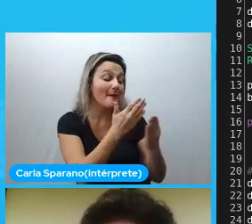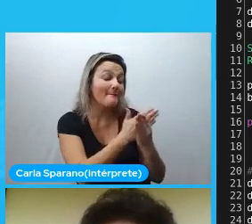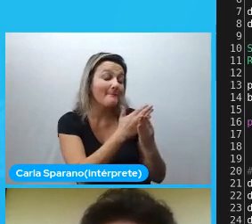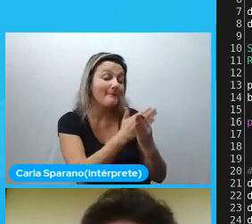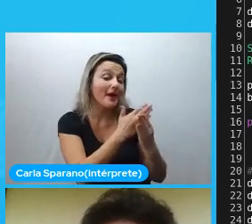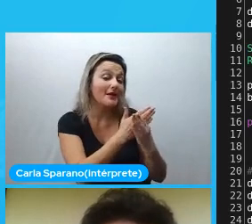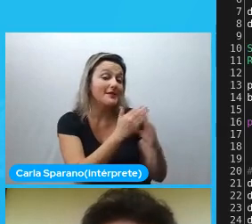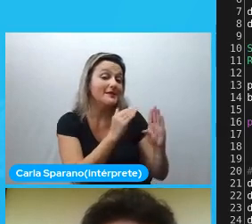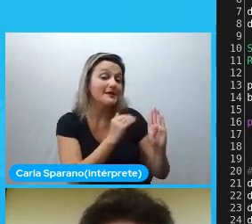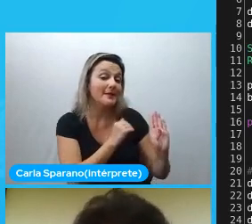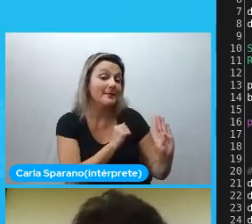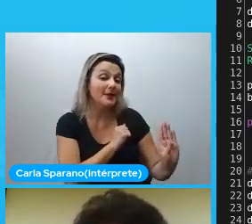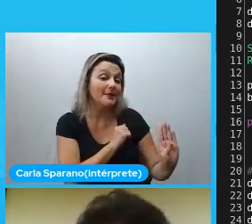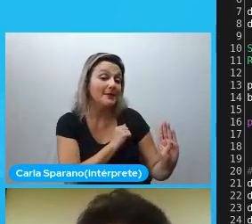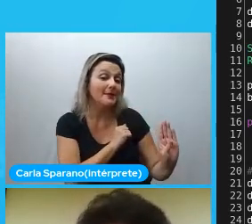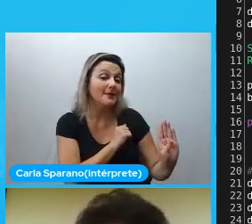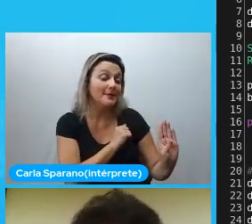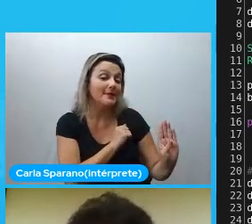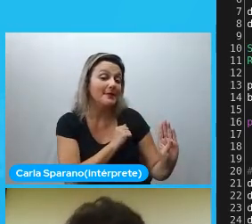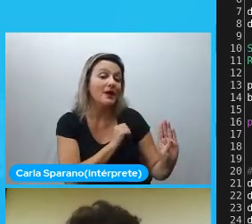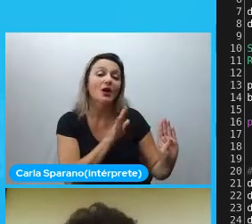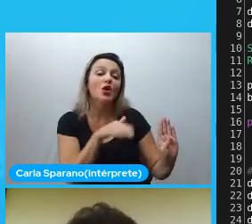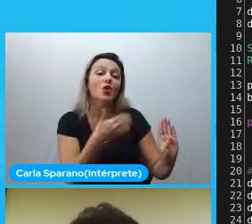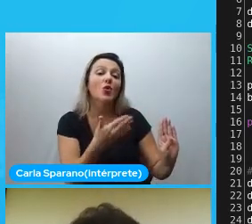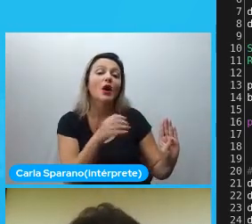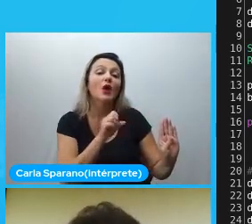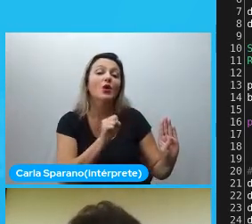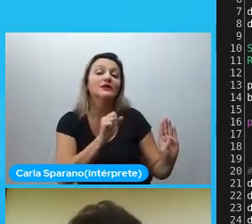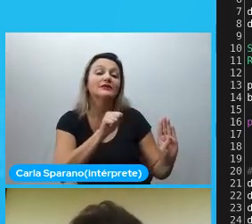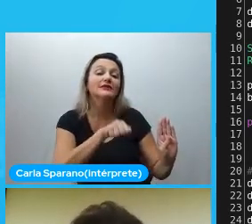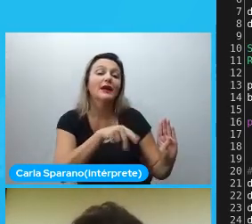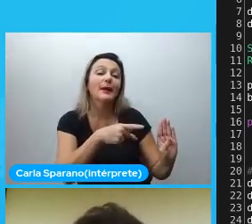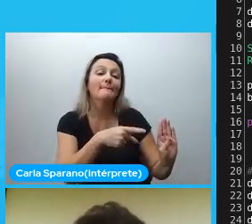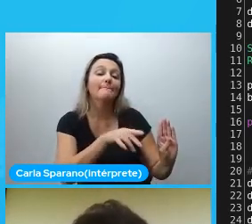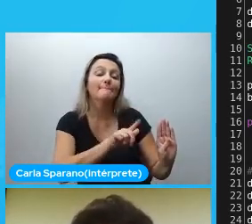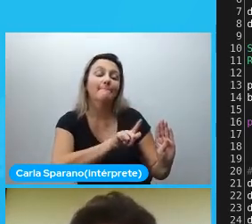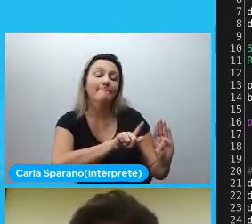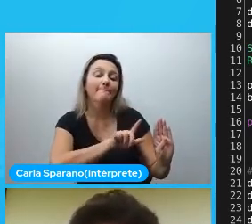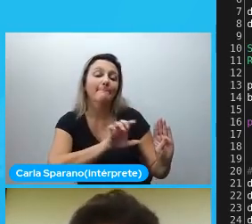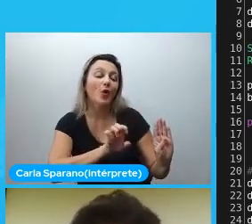passo qual sample da pasta eu quero. Então, o zero.